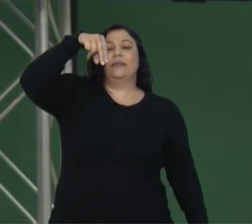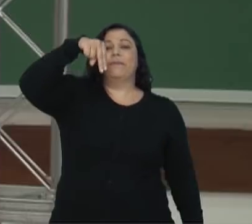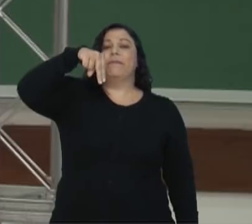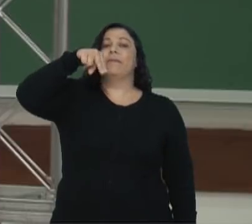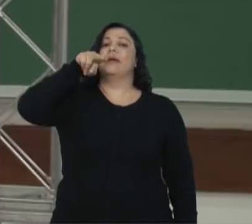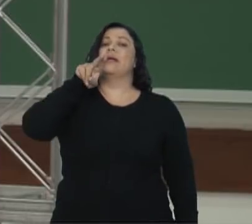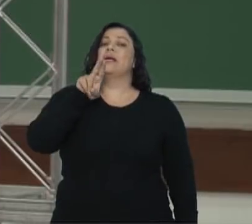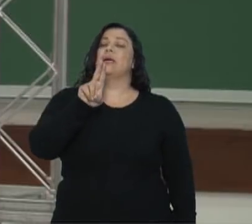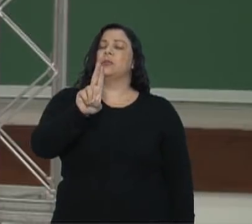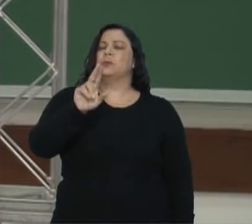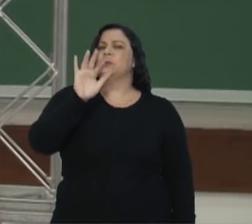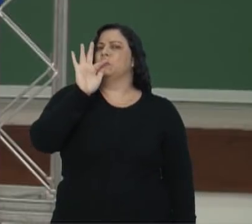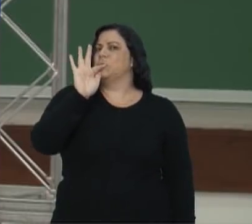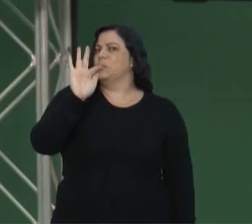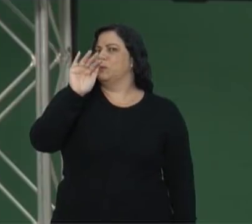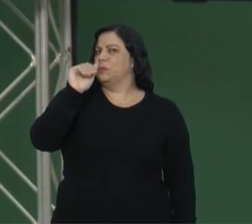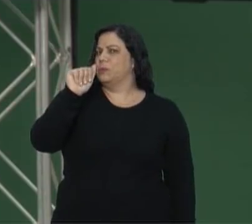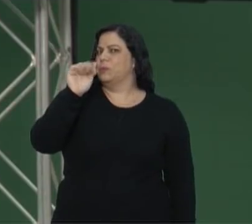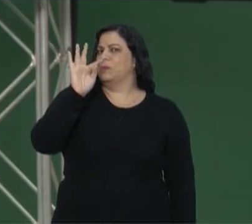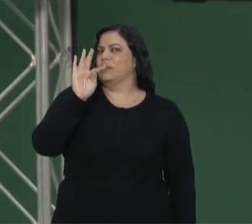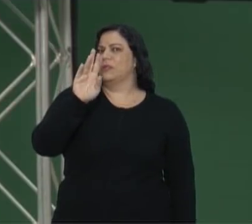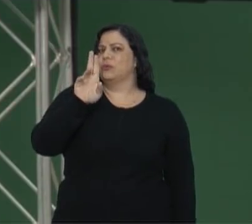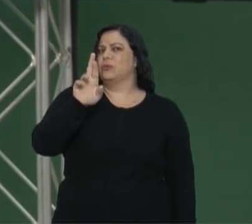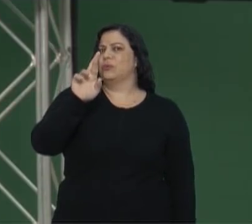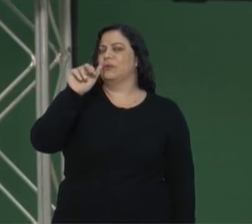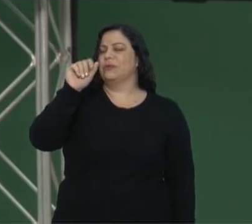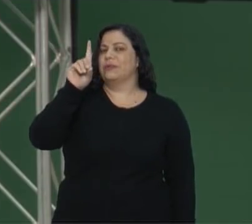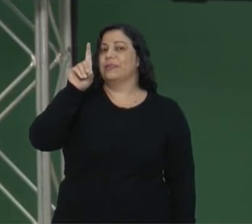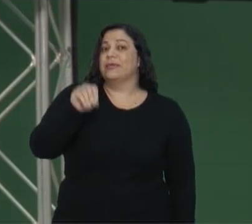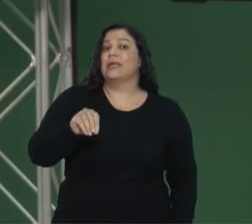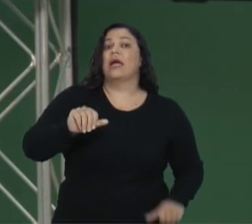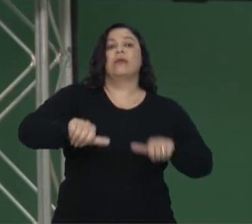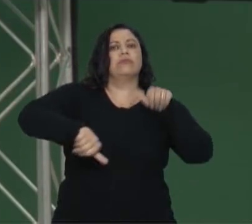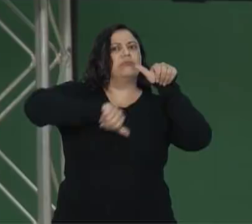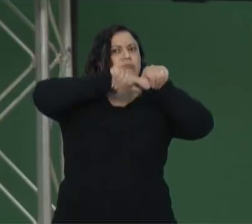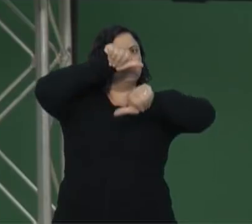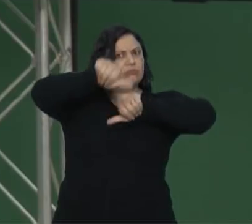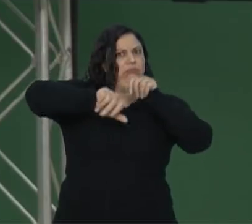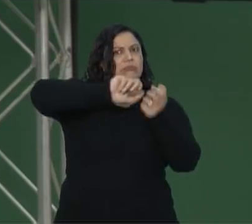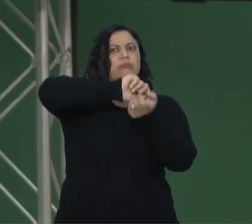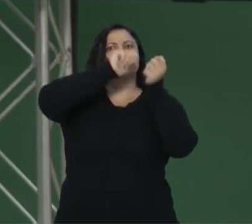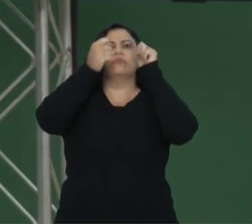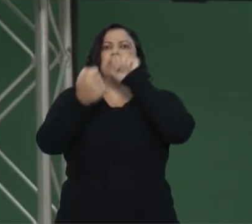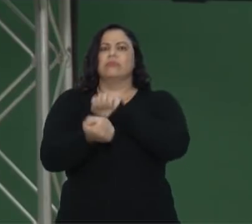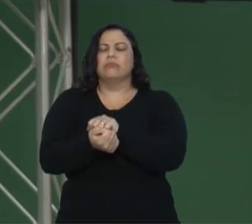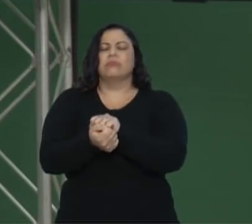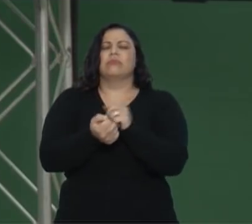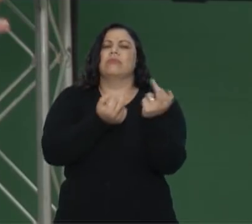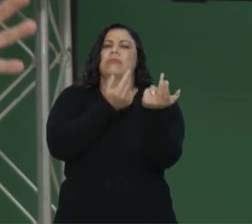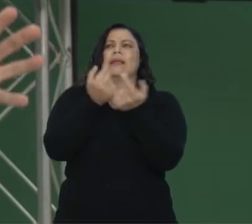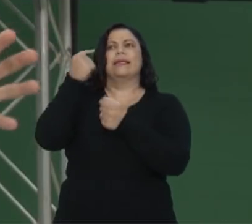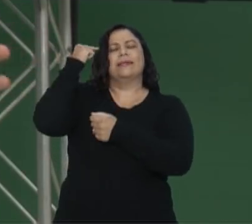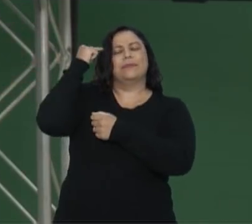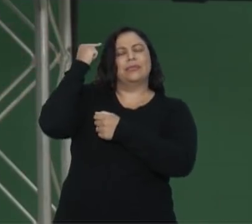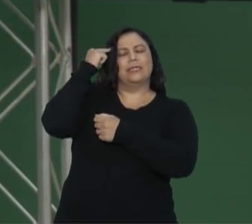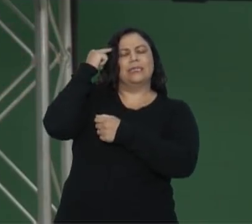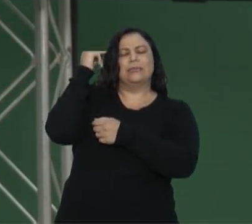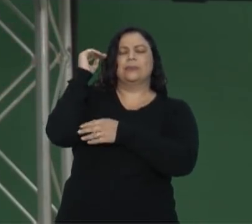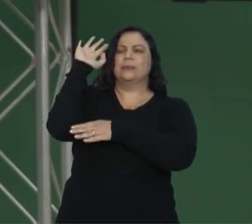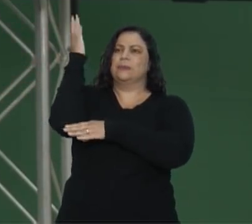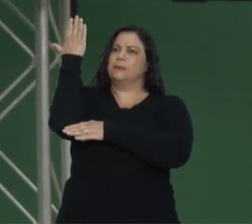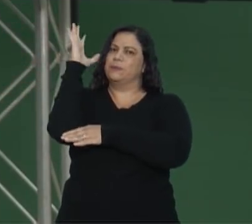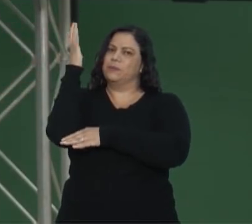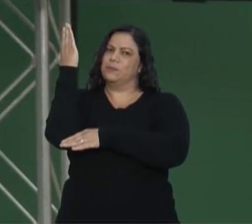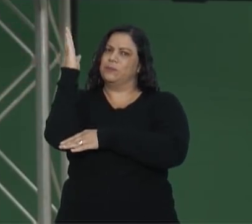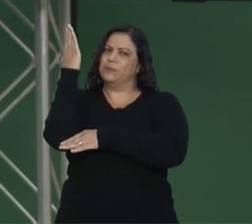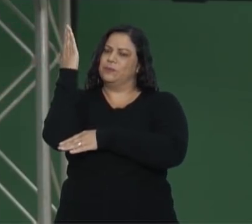manufaturados, teve um processo de transformação. Pensa no mesmo tronco de árvore. Vou agora levar esse tronco